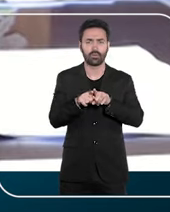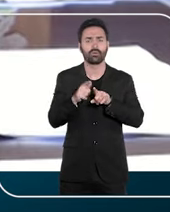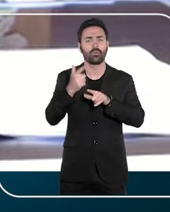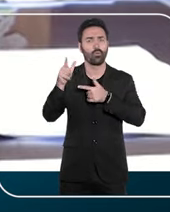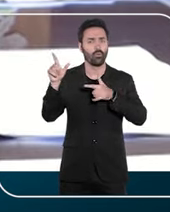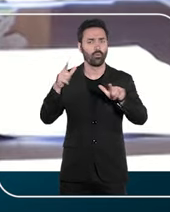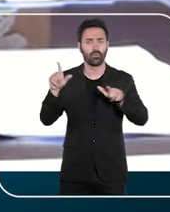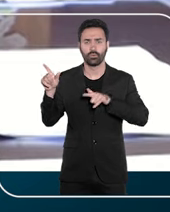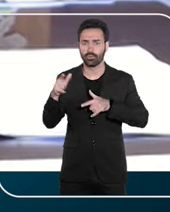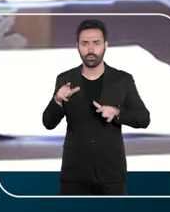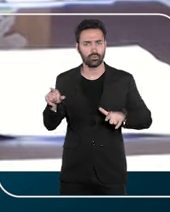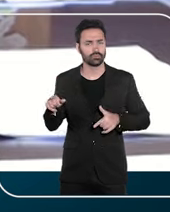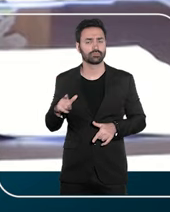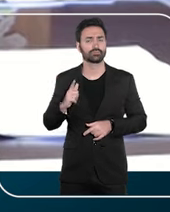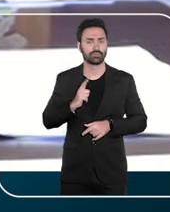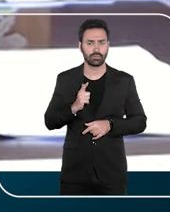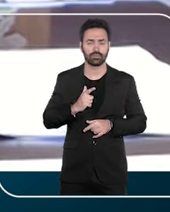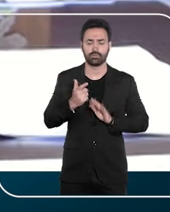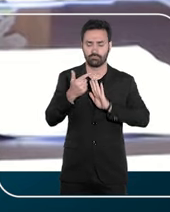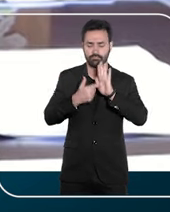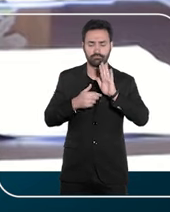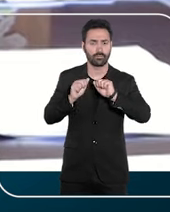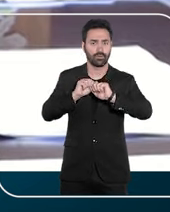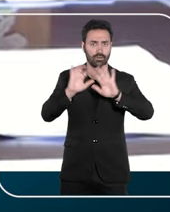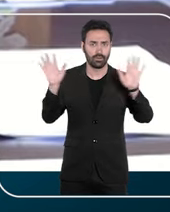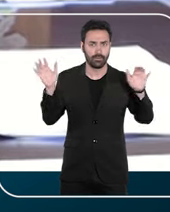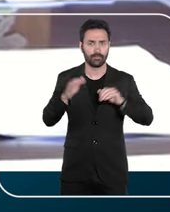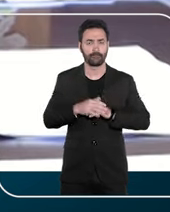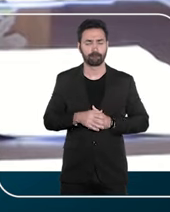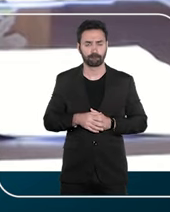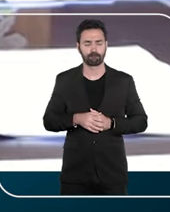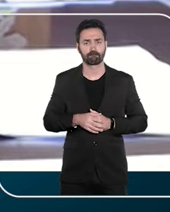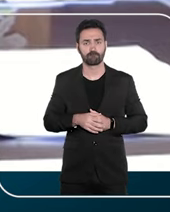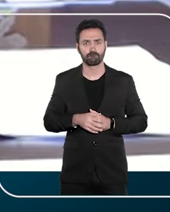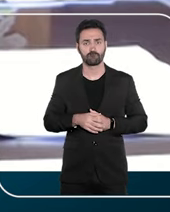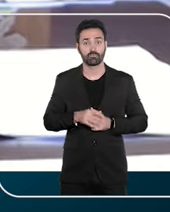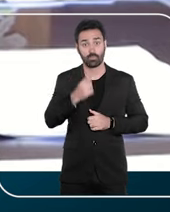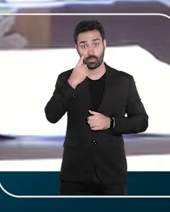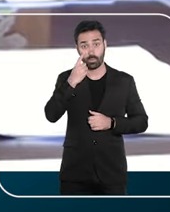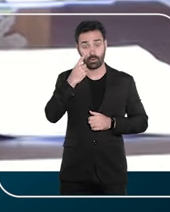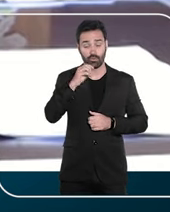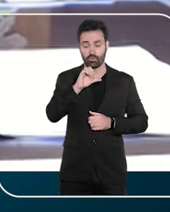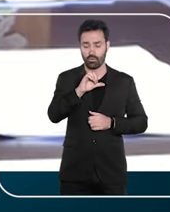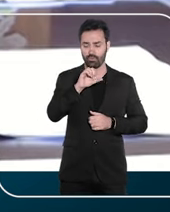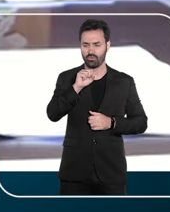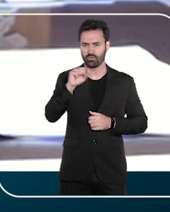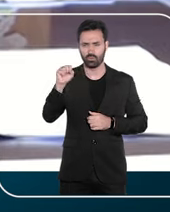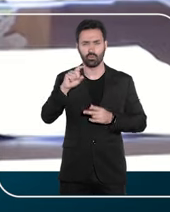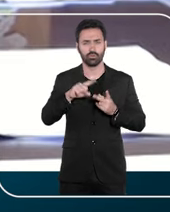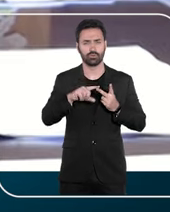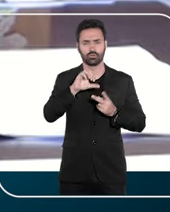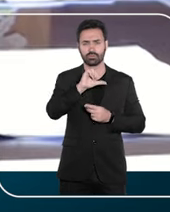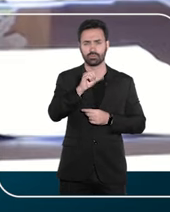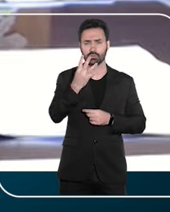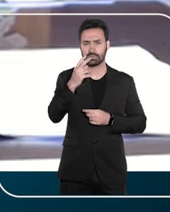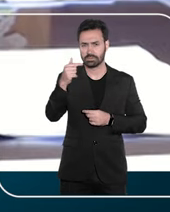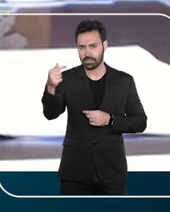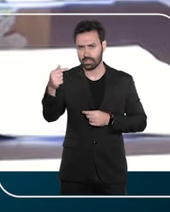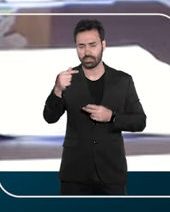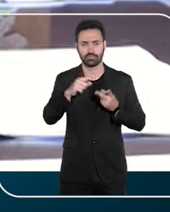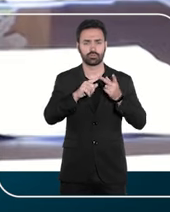em outros momentos. E esses outros momentos nós vamos ver lá no 988, no 947, no Código de Processo Civil,